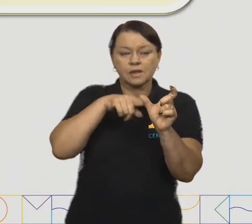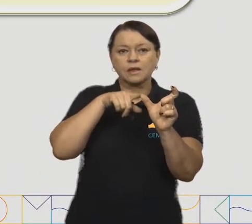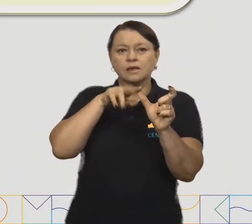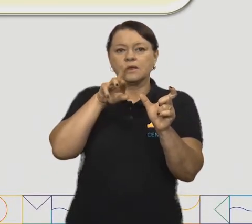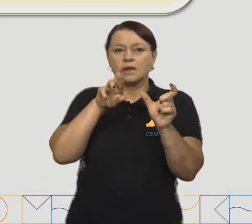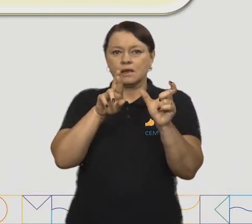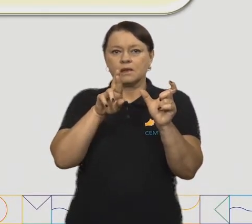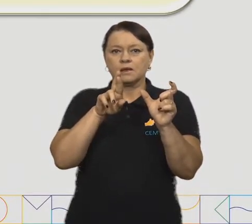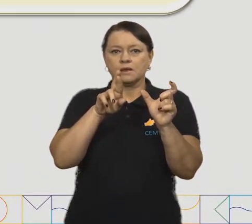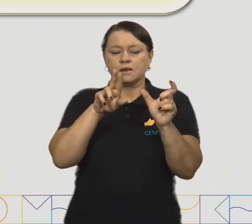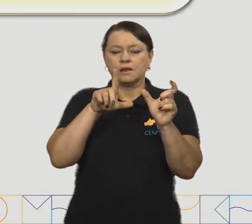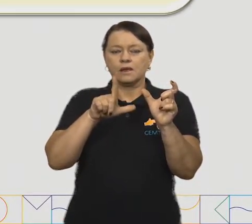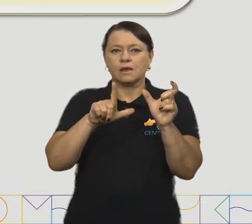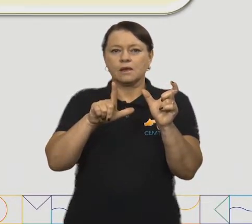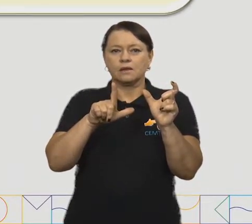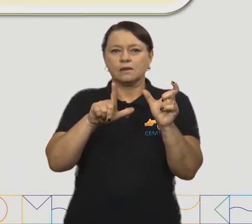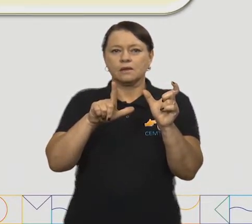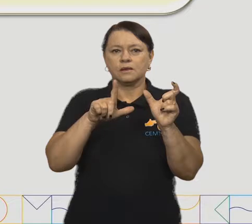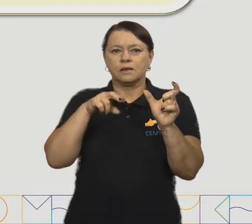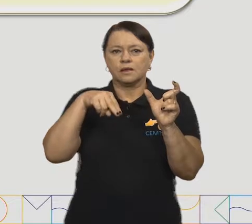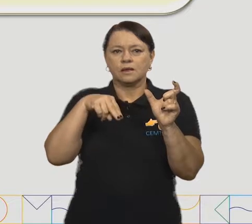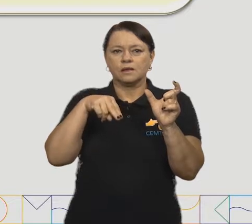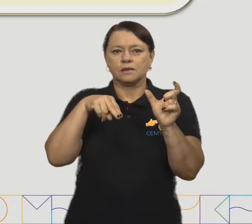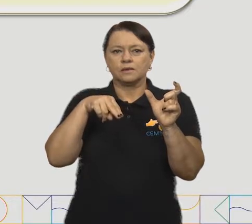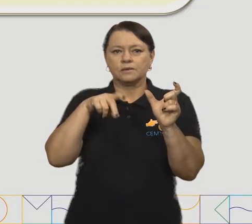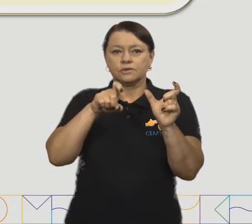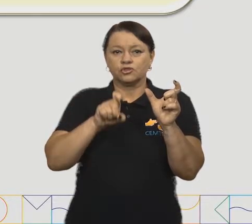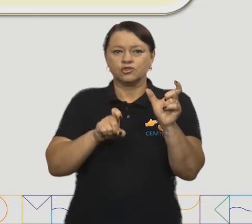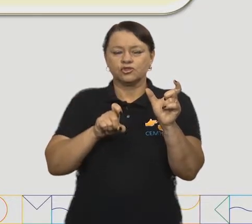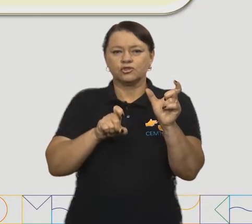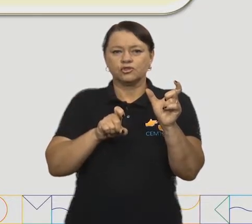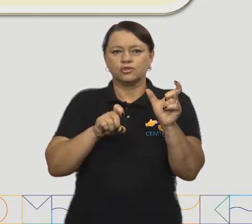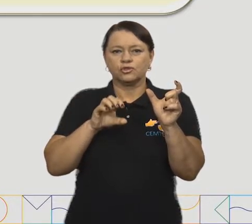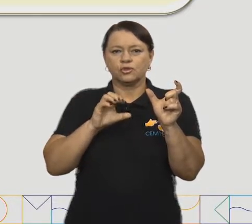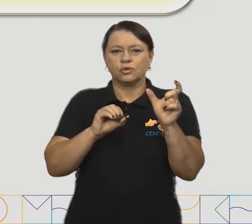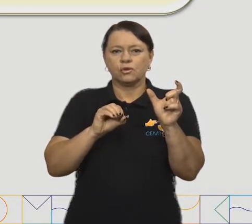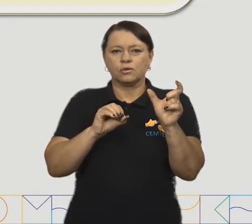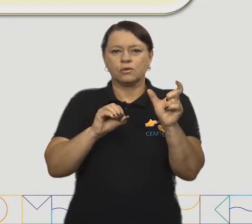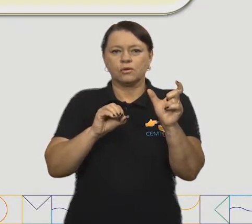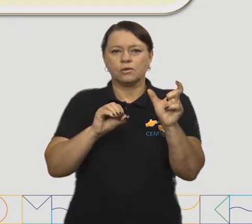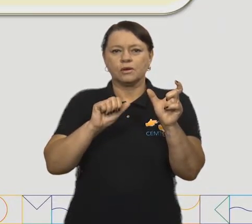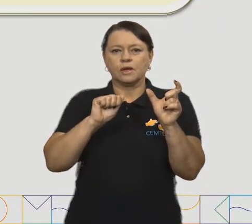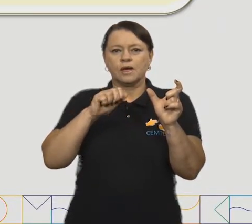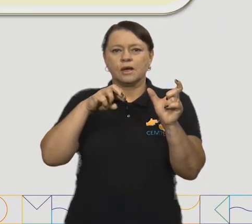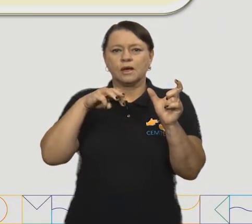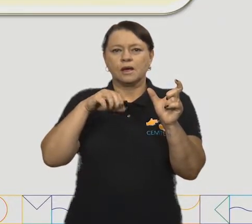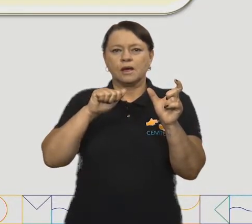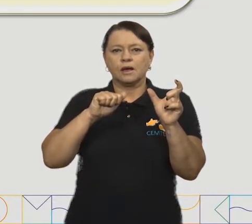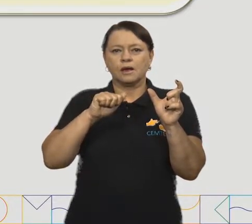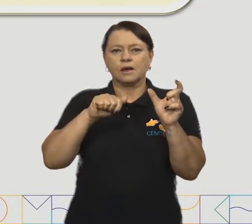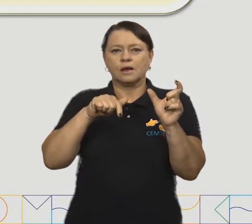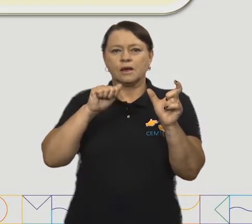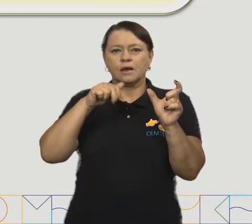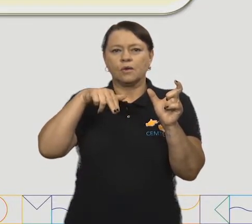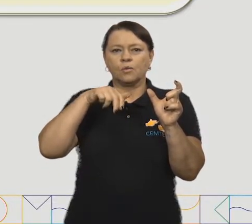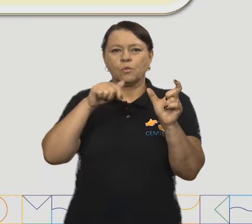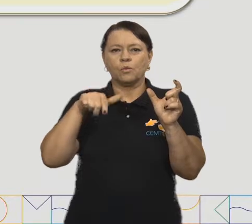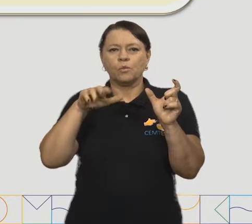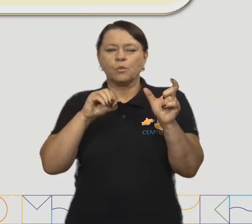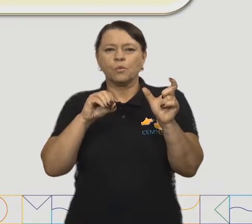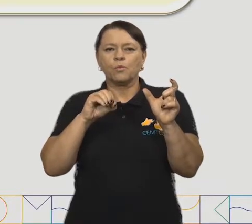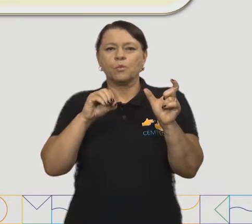paroxítona? Veja na tela o conceito do que é uma palavra paroxítona. Paroxítonas são